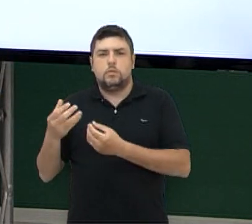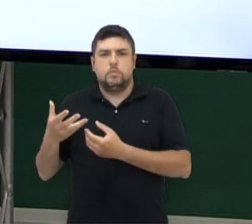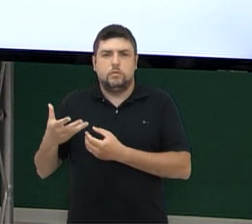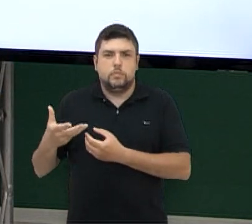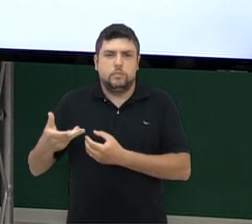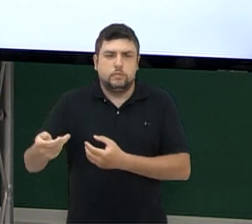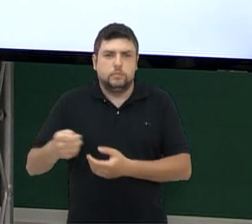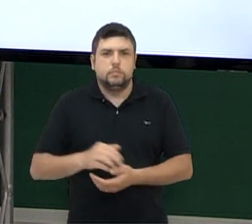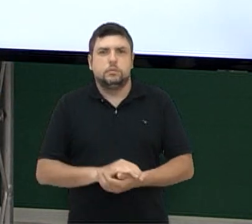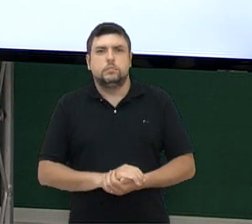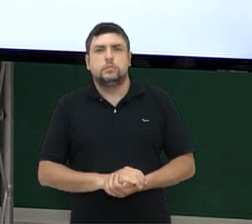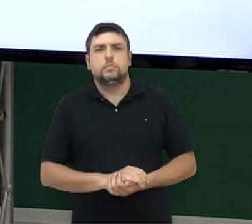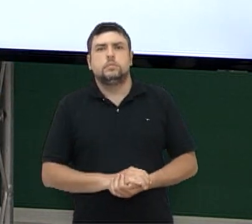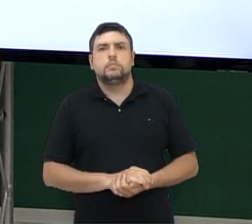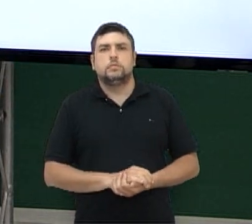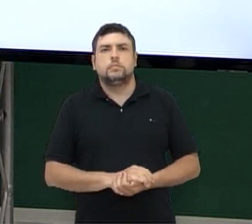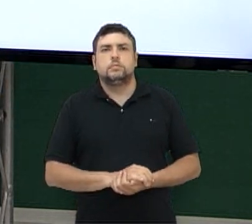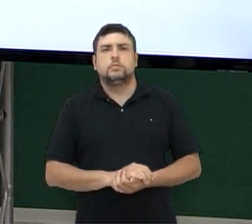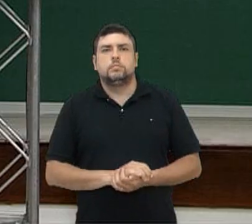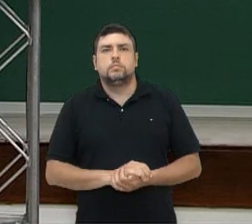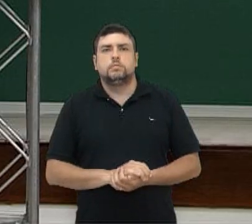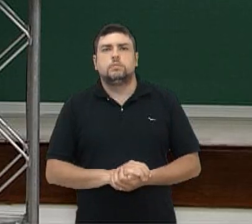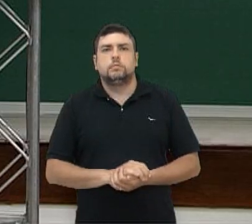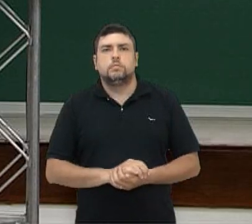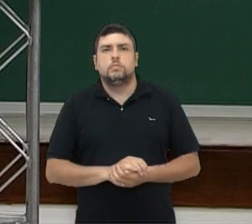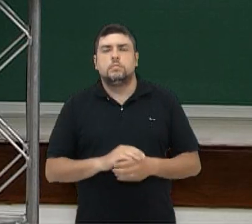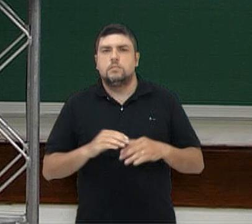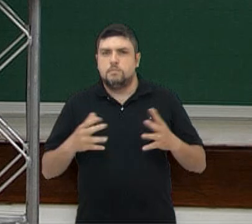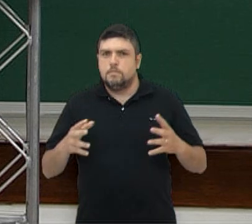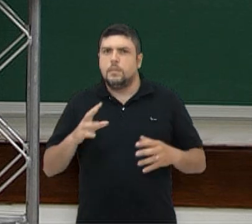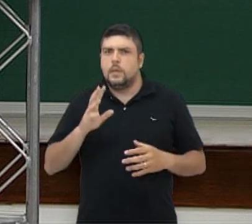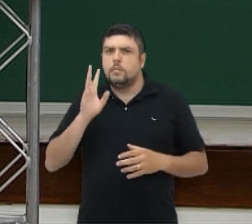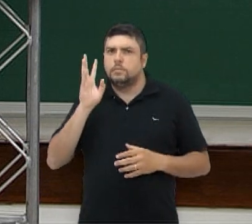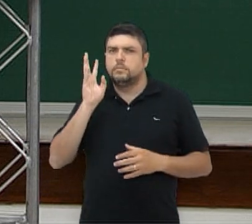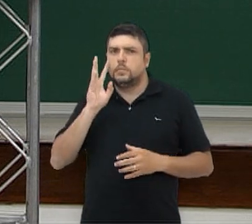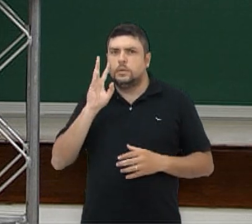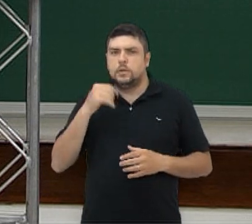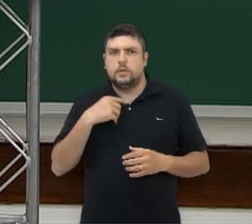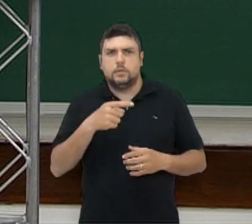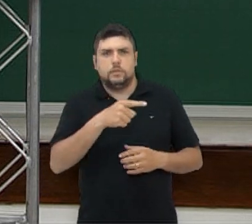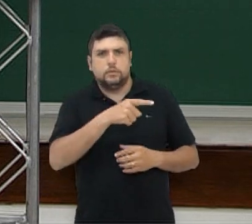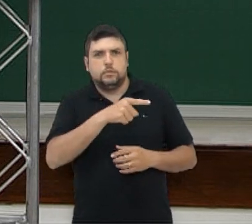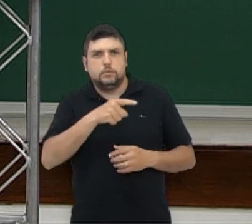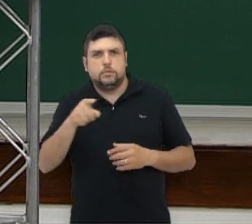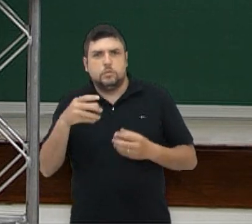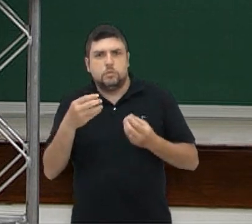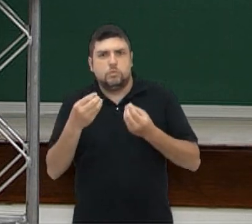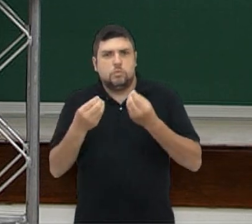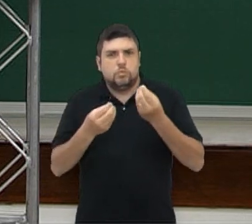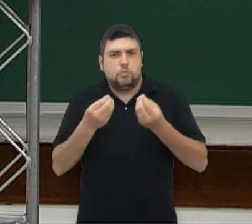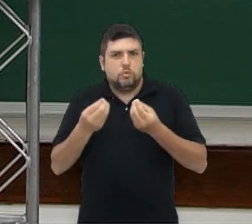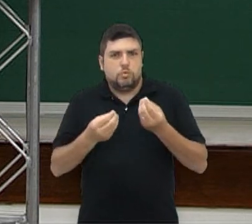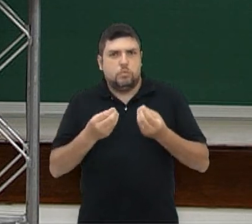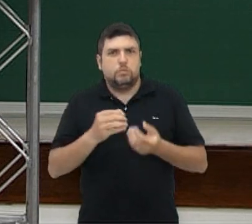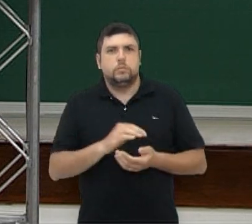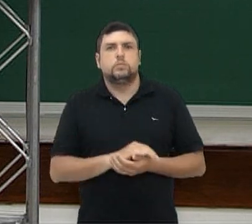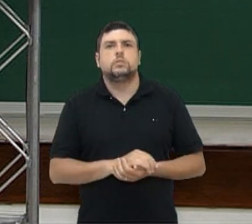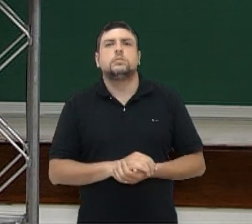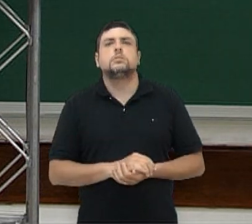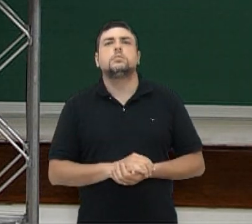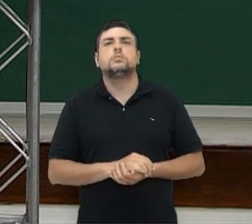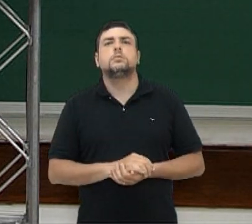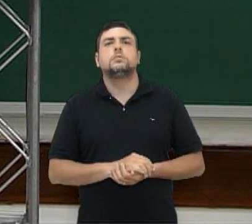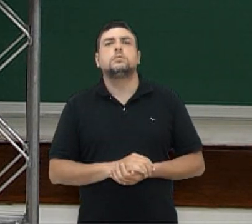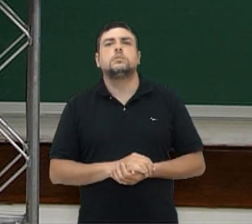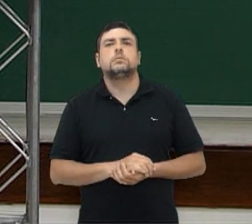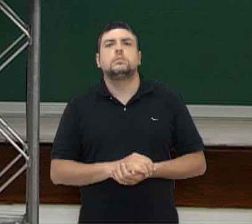acelerado. Certo? Bem interessante. Analisa os sinais, gente. Analisar sinal aqui. Certo?